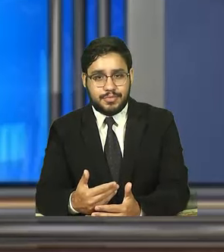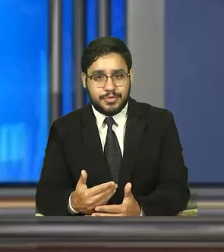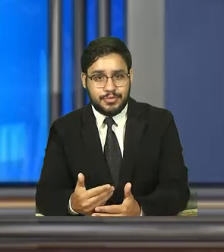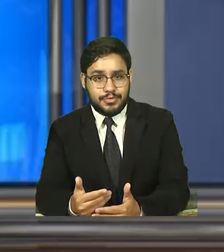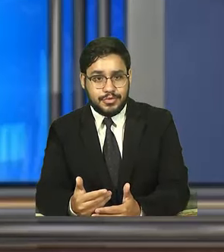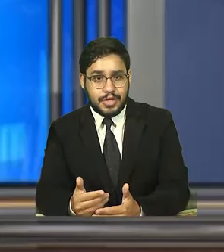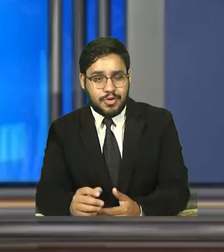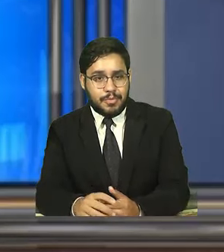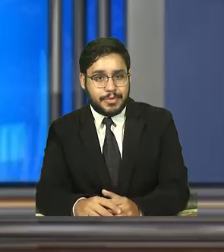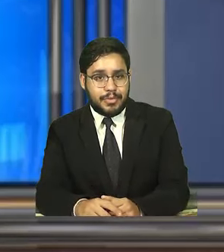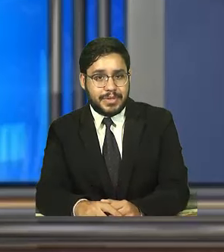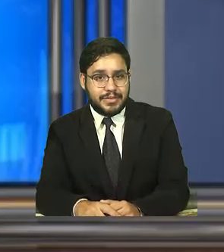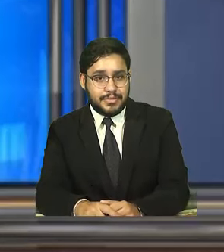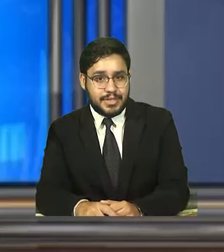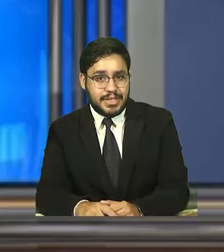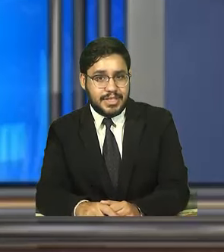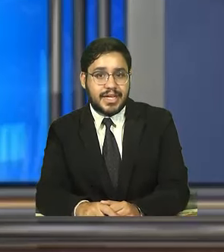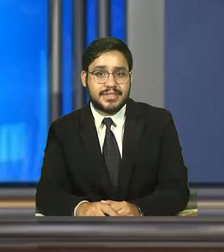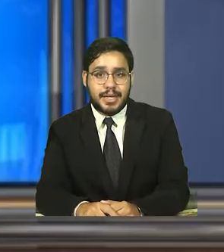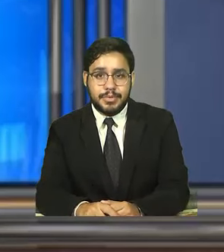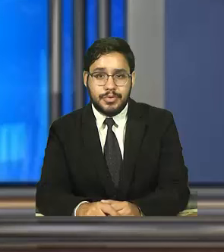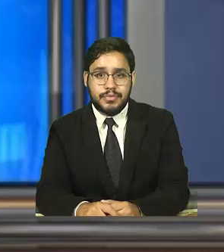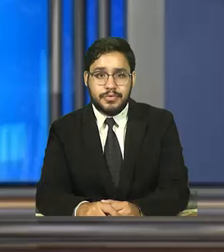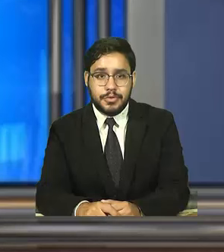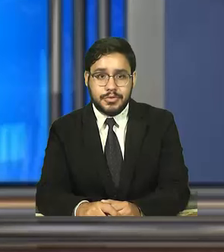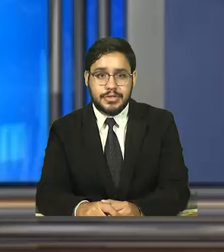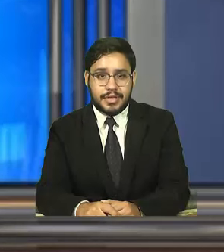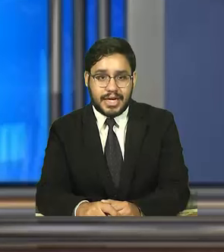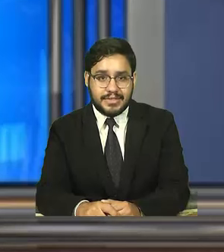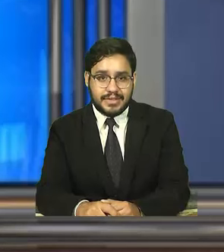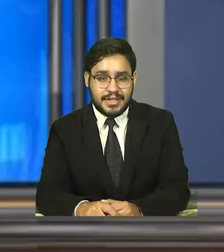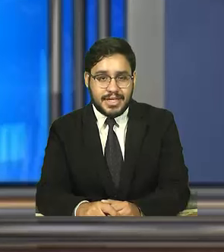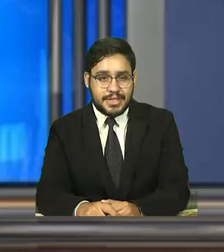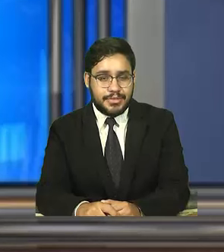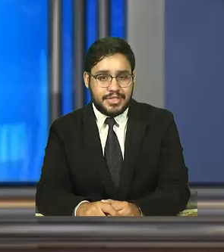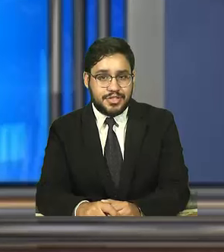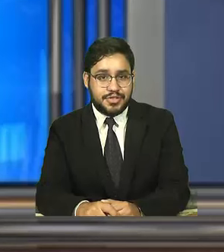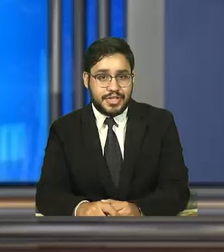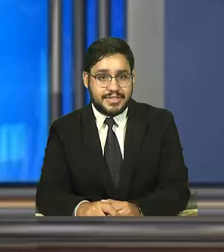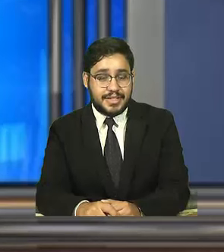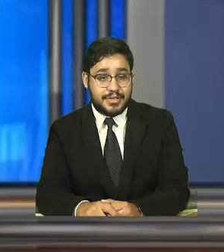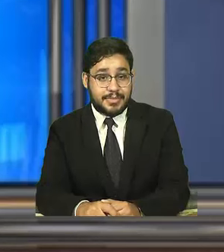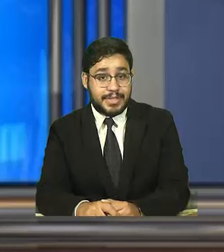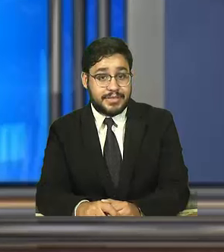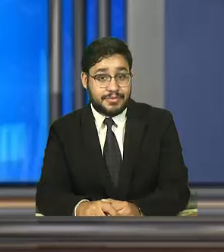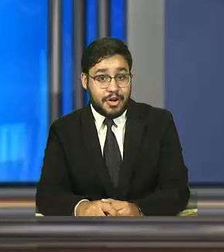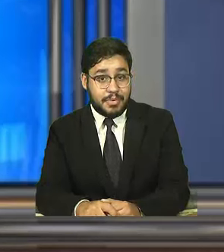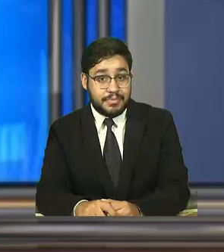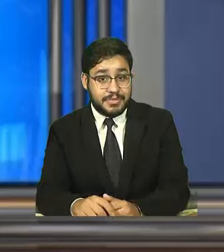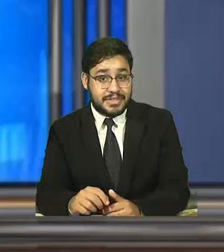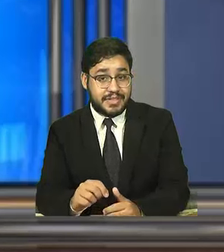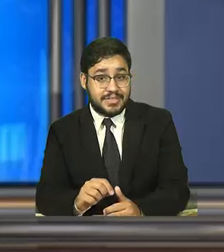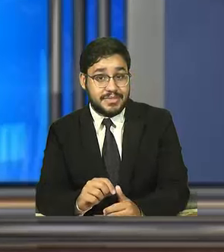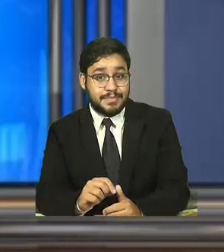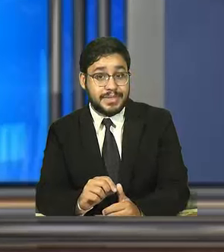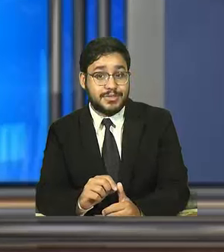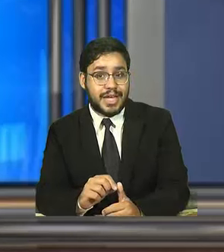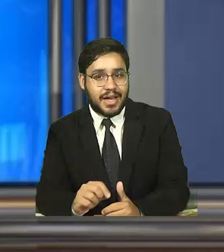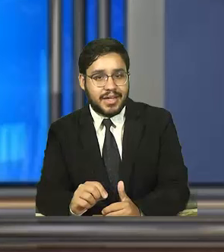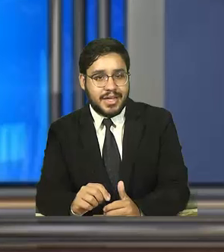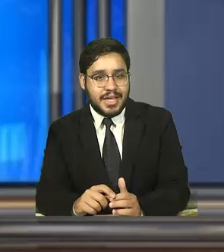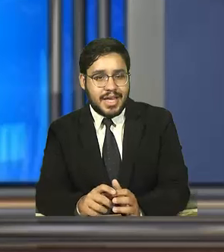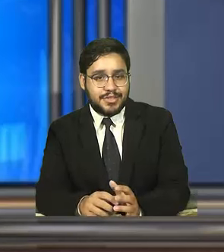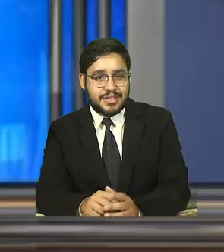diversos produtos compra com apenas um clique e recebe no conforto da sua casa não deixe de conhecer a nossa Plata plataforma você vai se